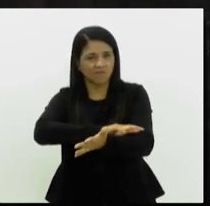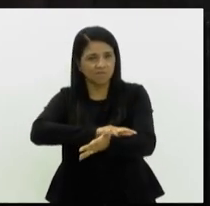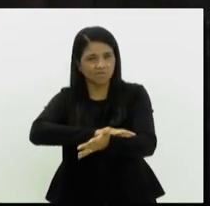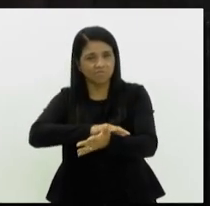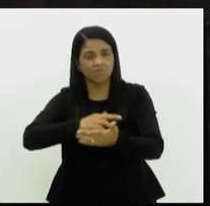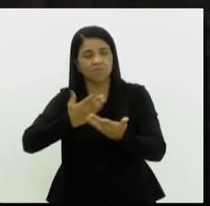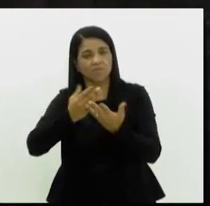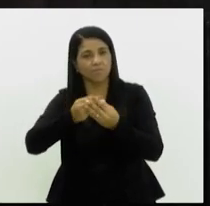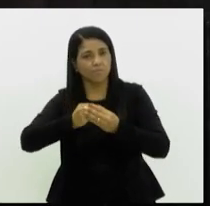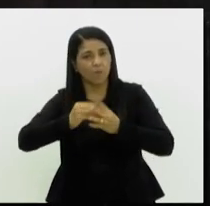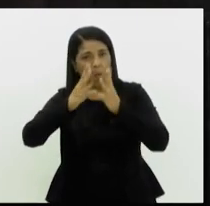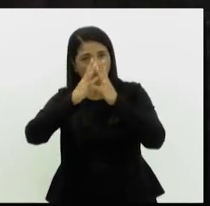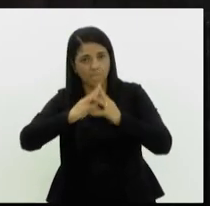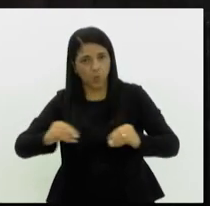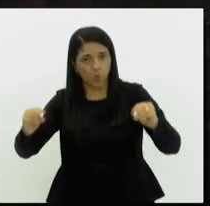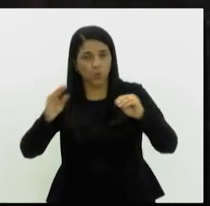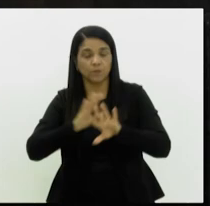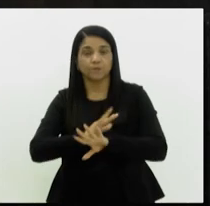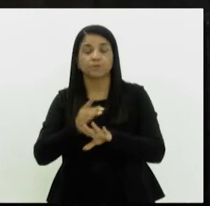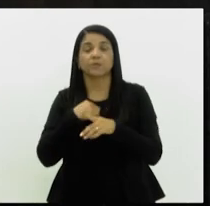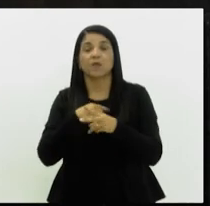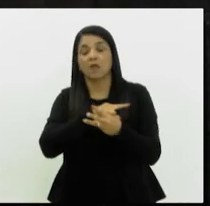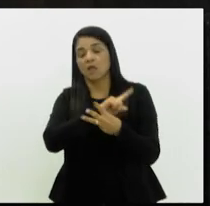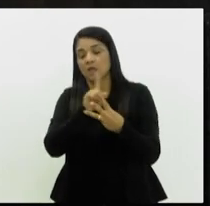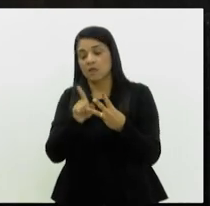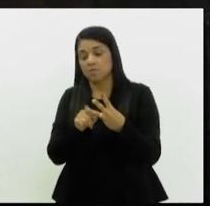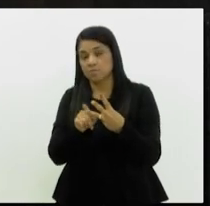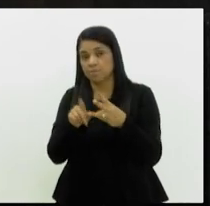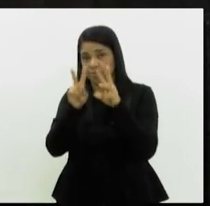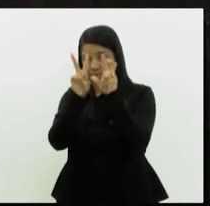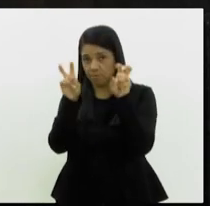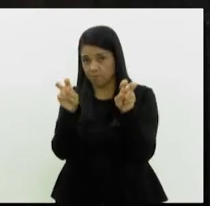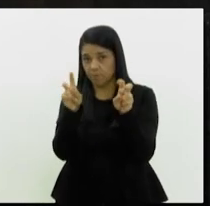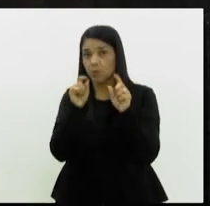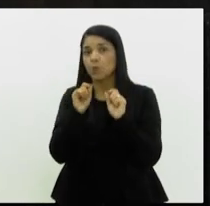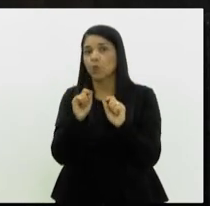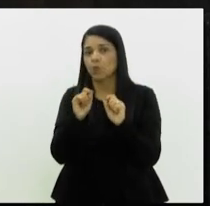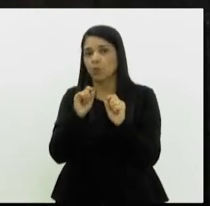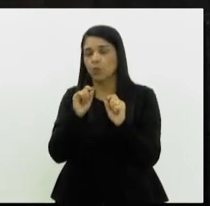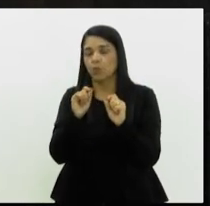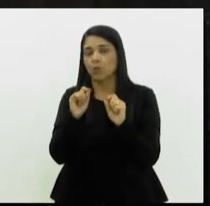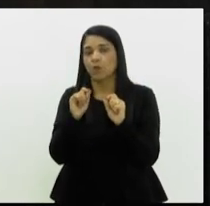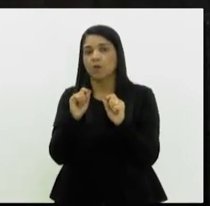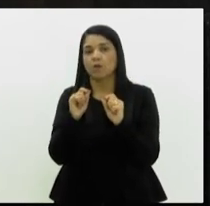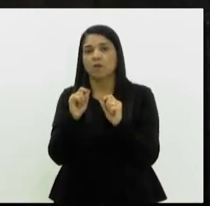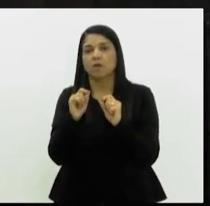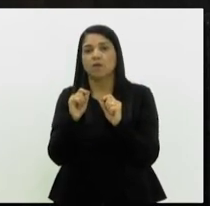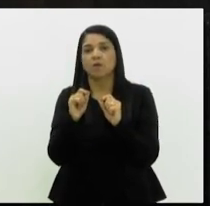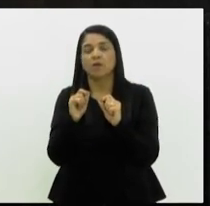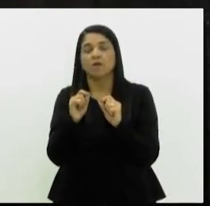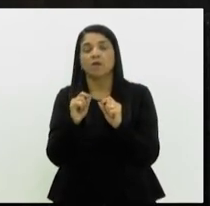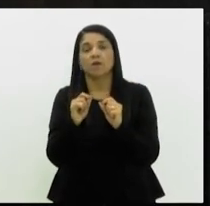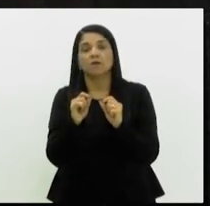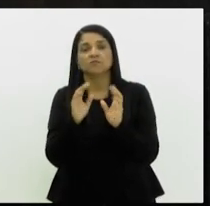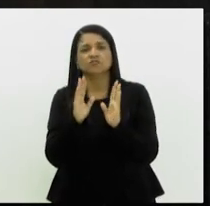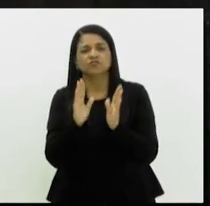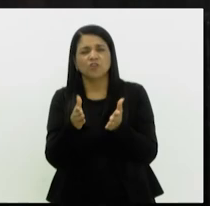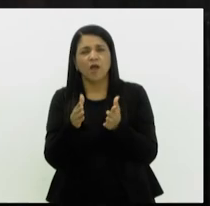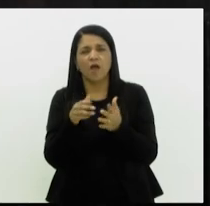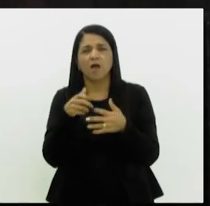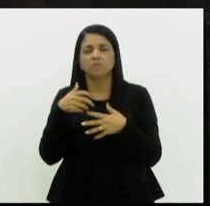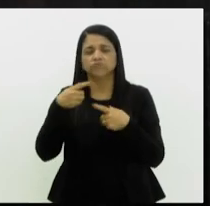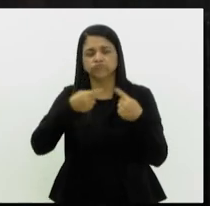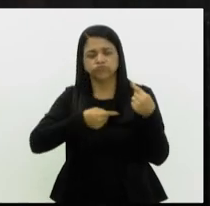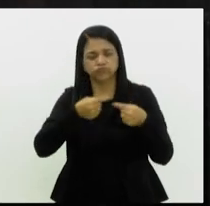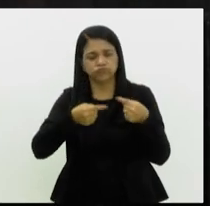sociedade. O terceiro tema que me traz a essa tribuna é também o tema já muito abordado aqui